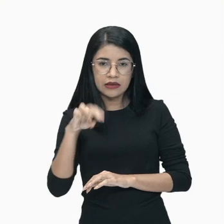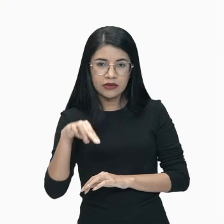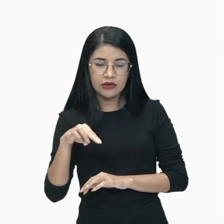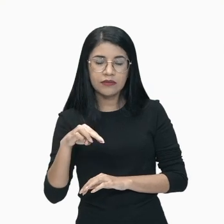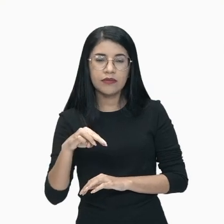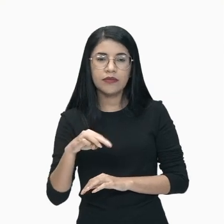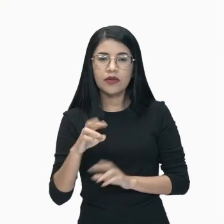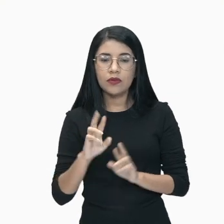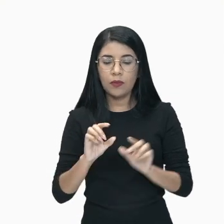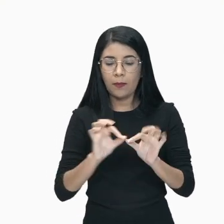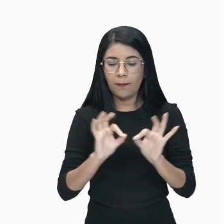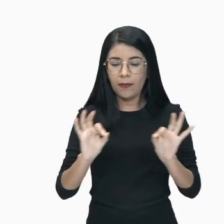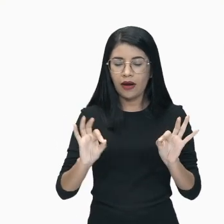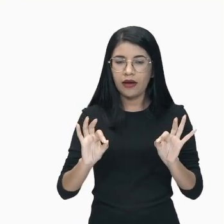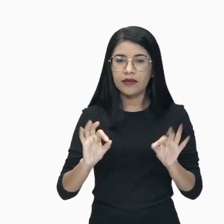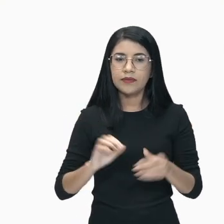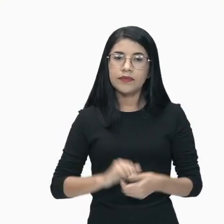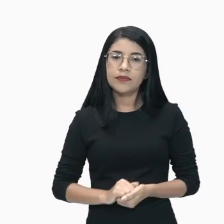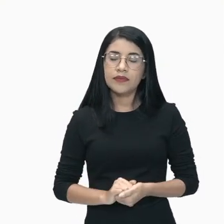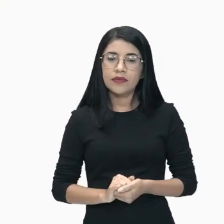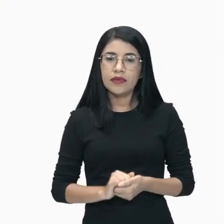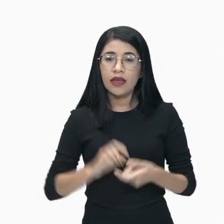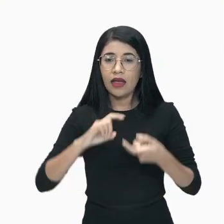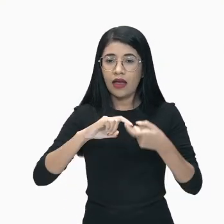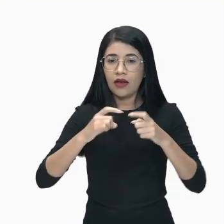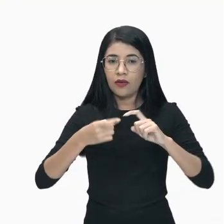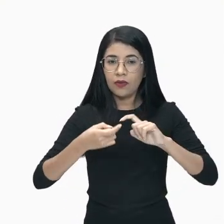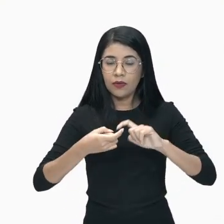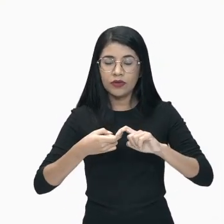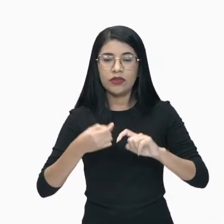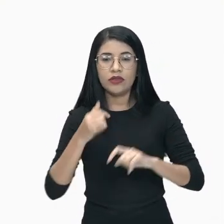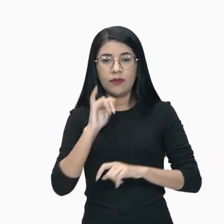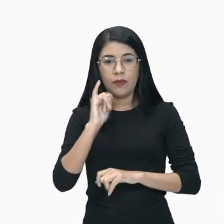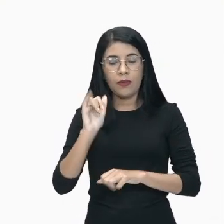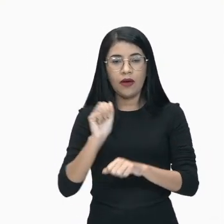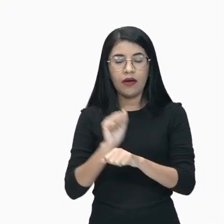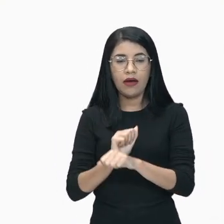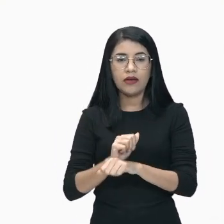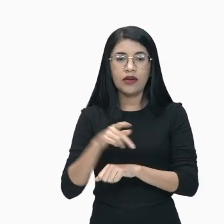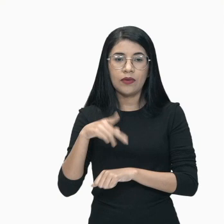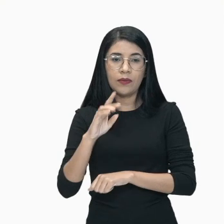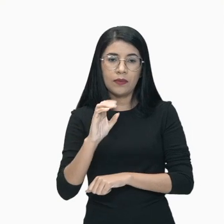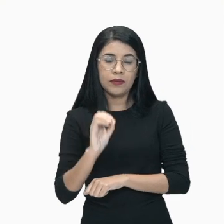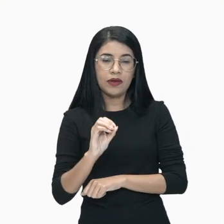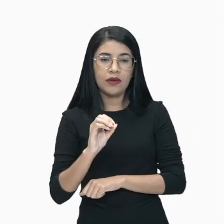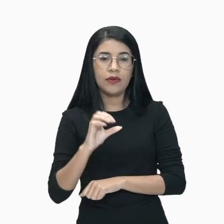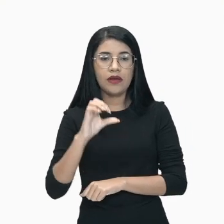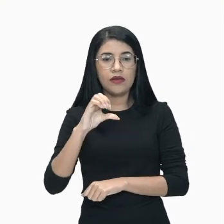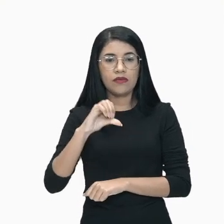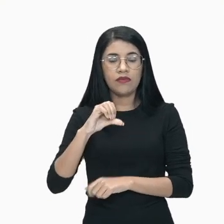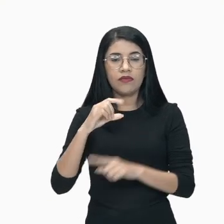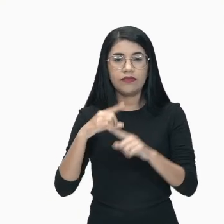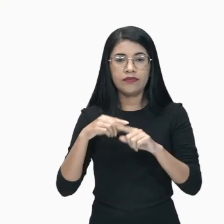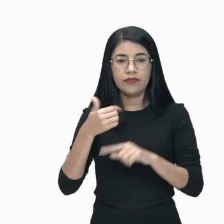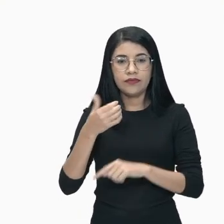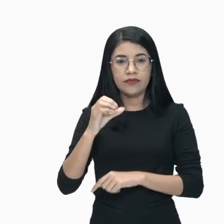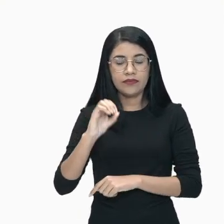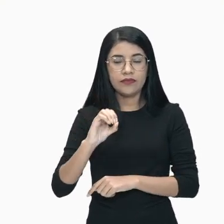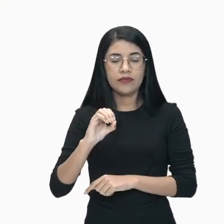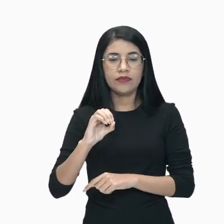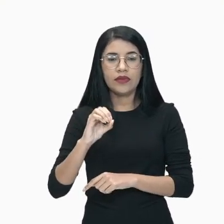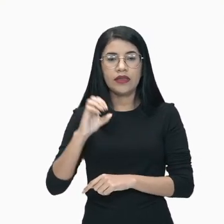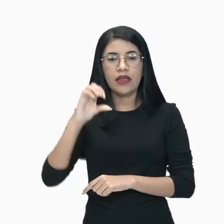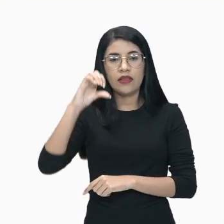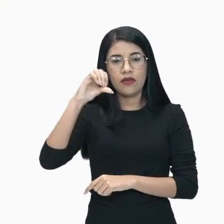valor da constante eletrostática 9 vezes 10 a nona, que é para o vácuo, eu tenho que calcular o módulo da força